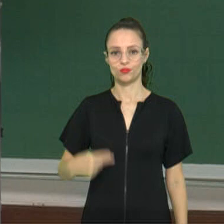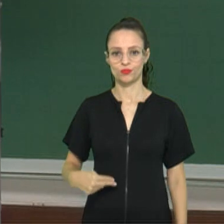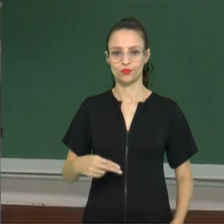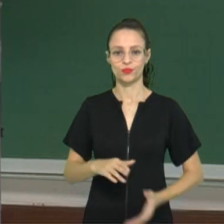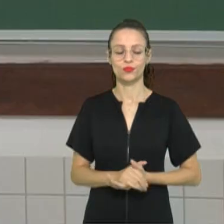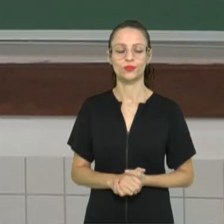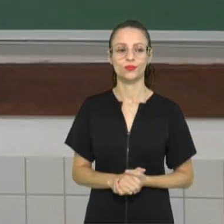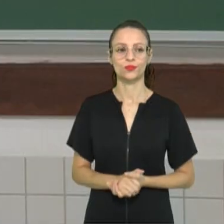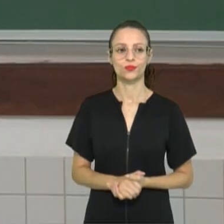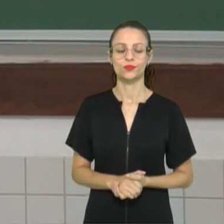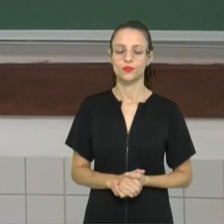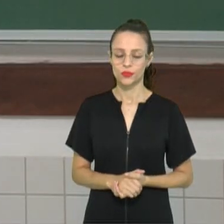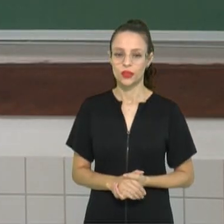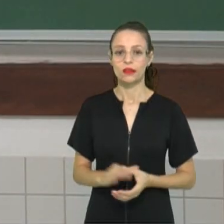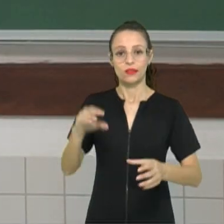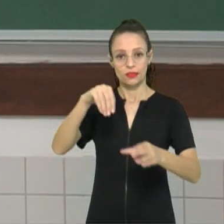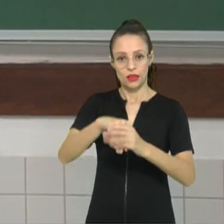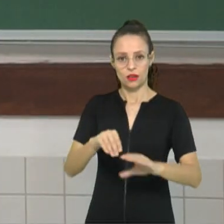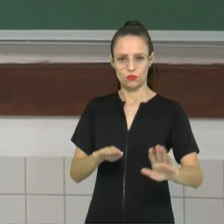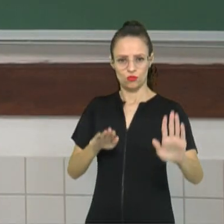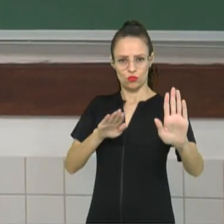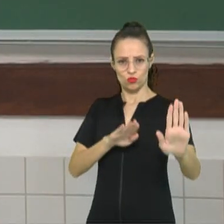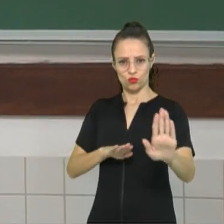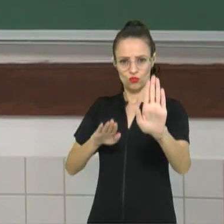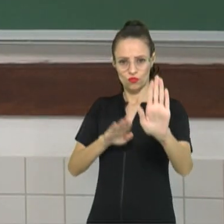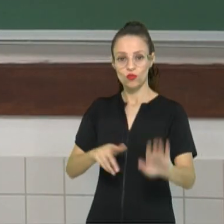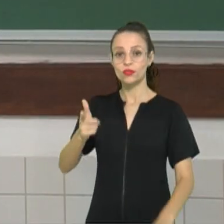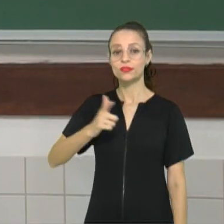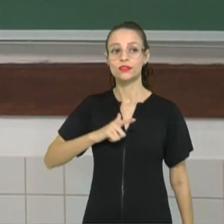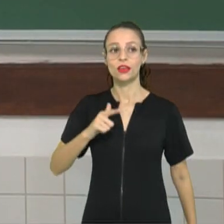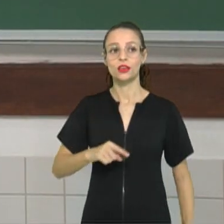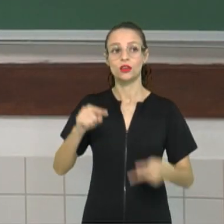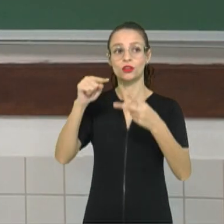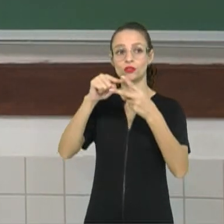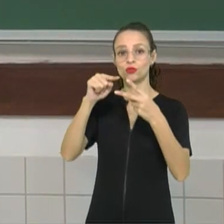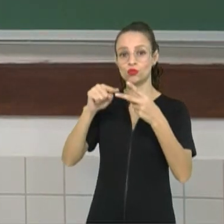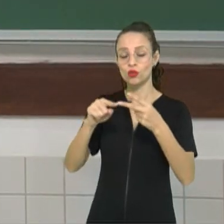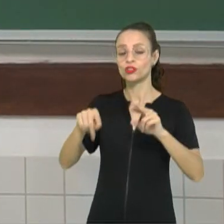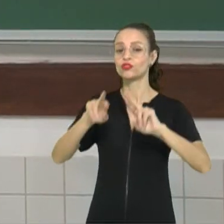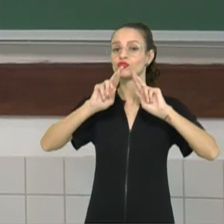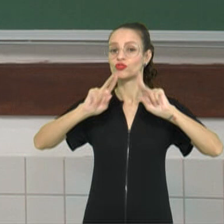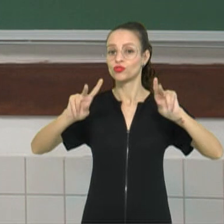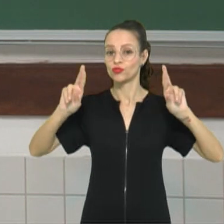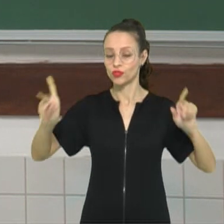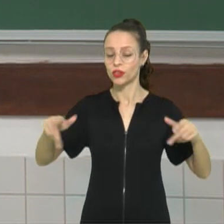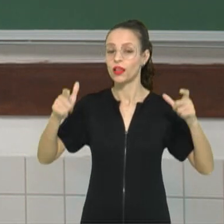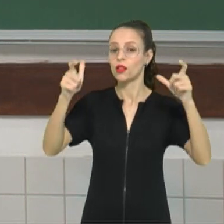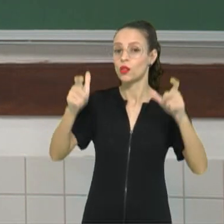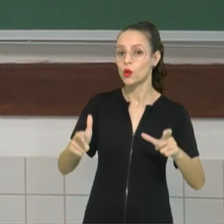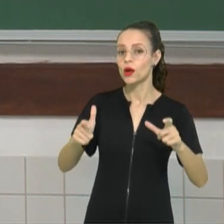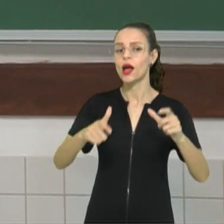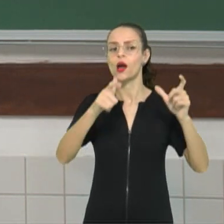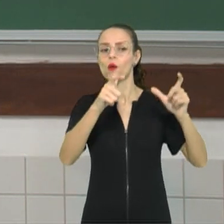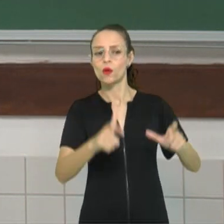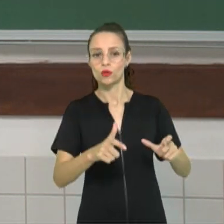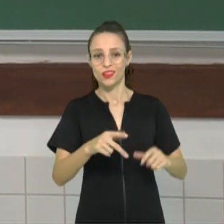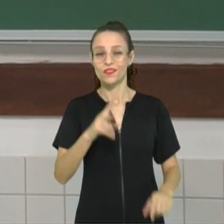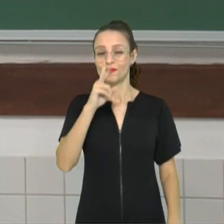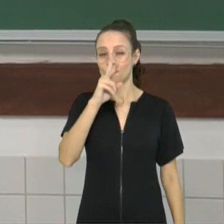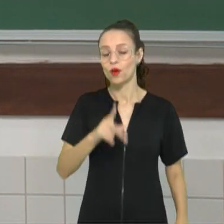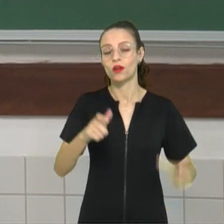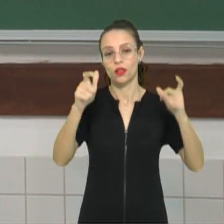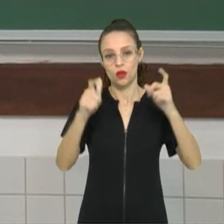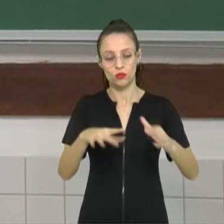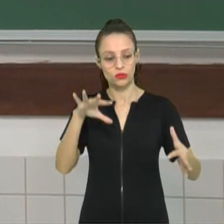Então, dentro do Kung Fu, né, existem duas manifestações distintas, então, dependendo do local que ele é praticado. Então, ele é muito forte, é